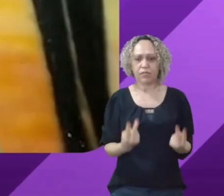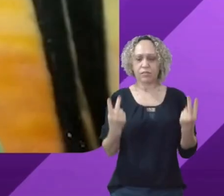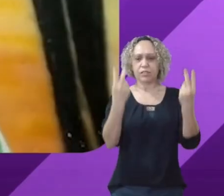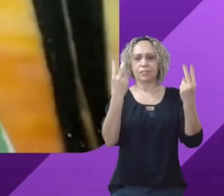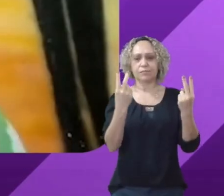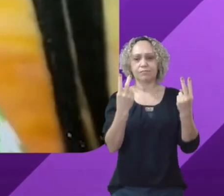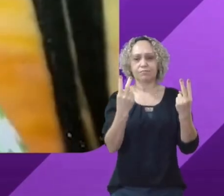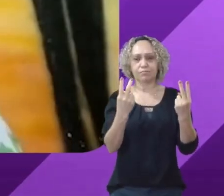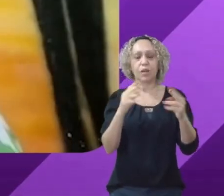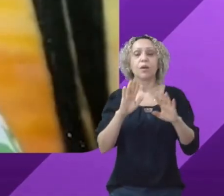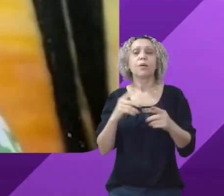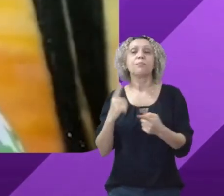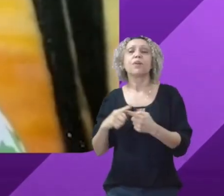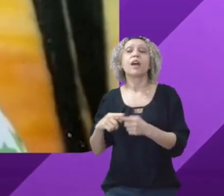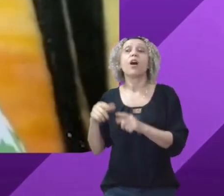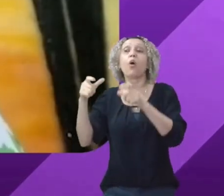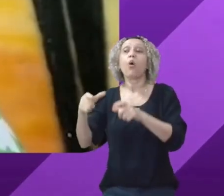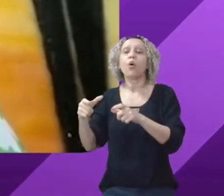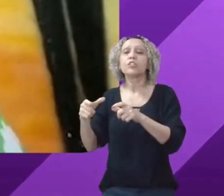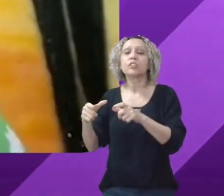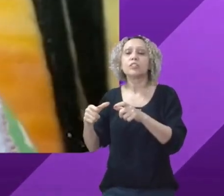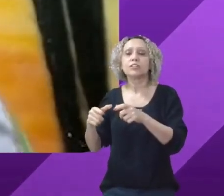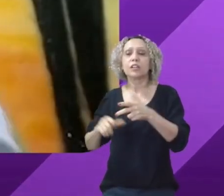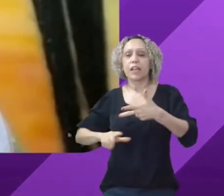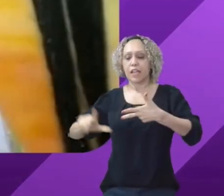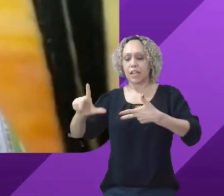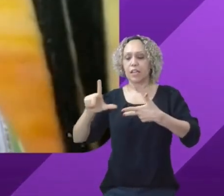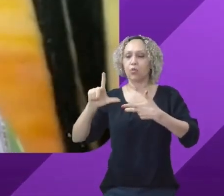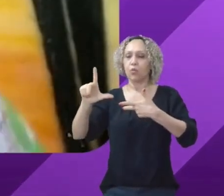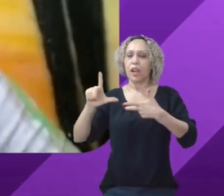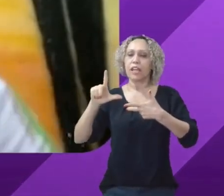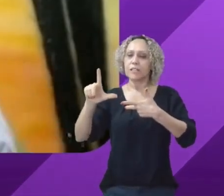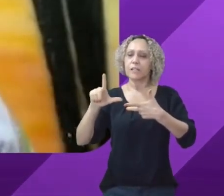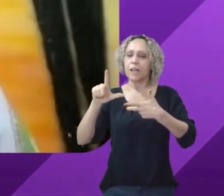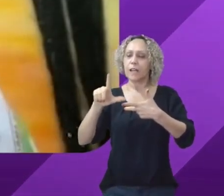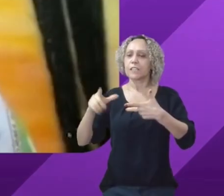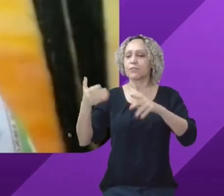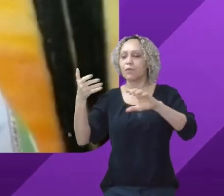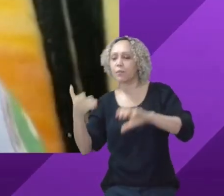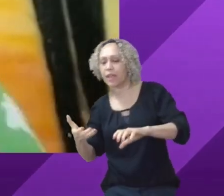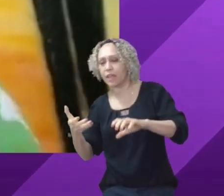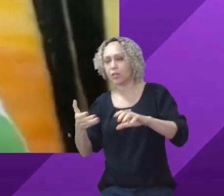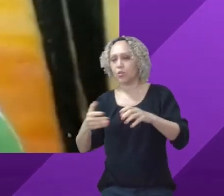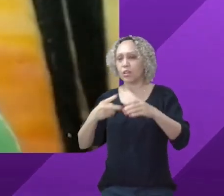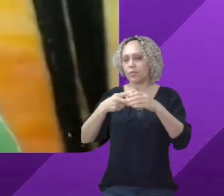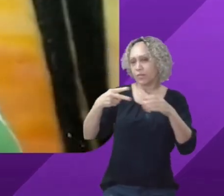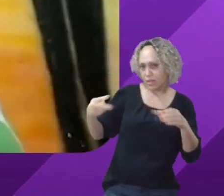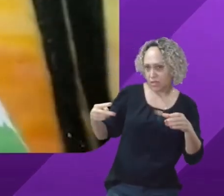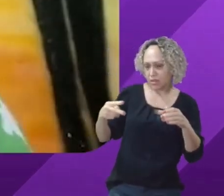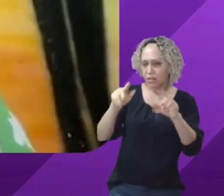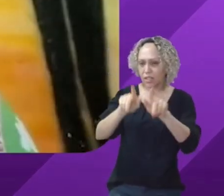aliás, é no parlamento que é criada as leis e nós precisamos estar lá para criar essas leis a nosso